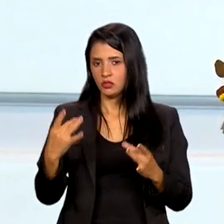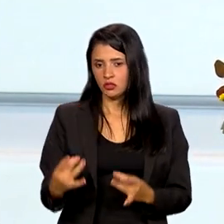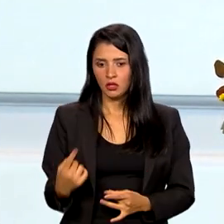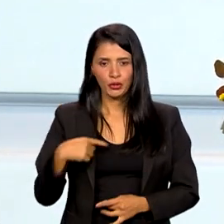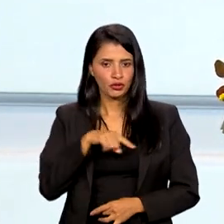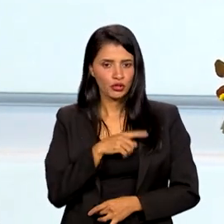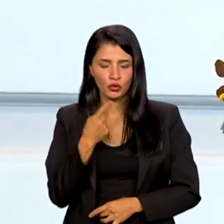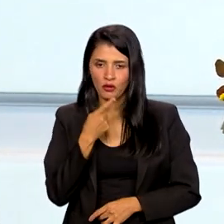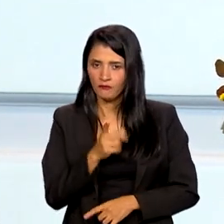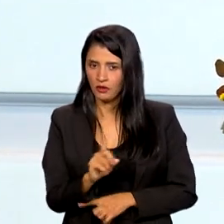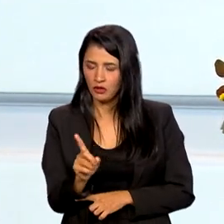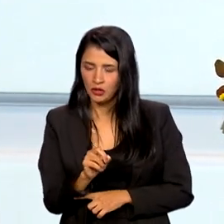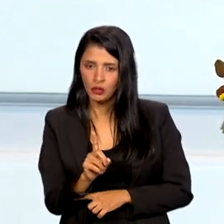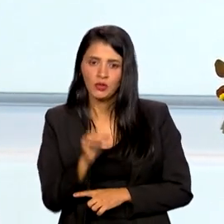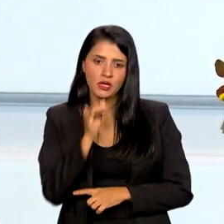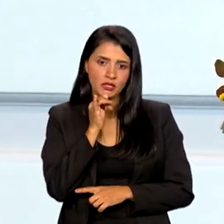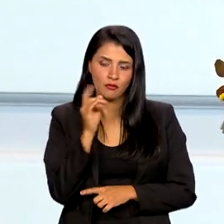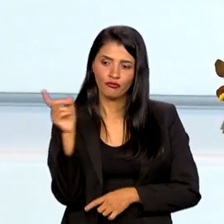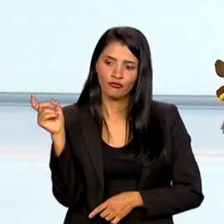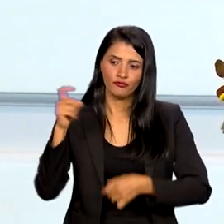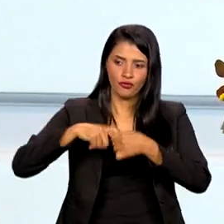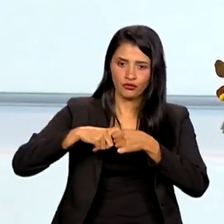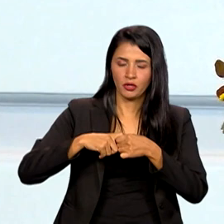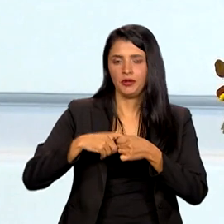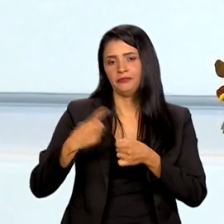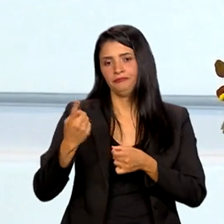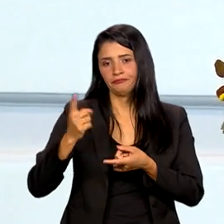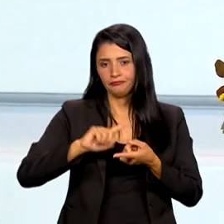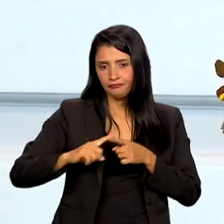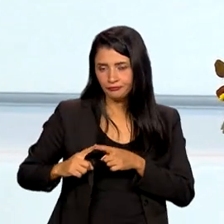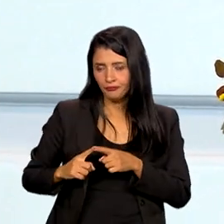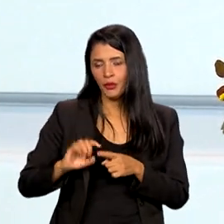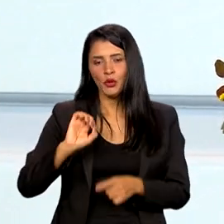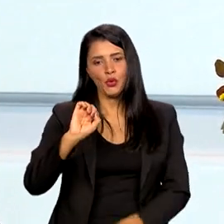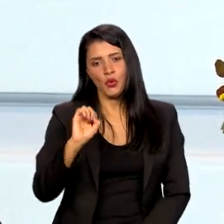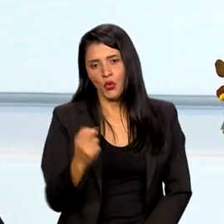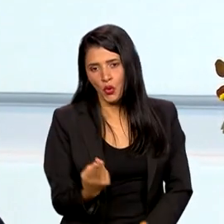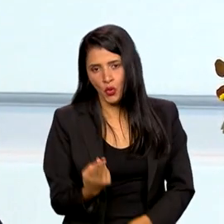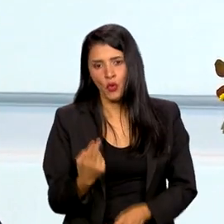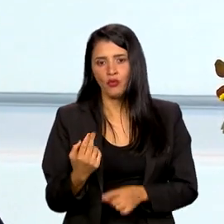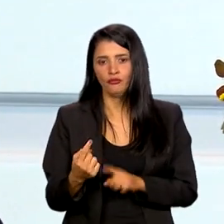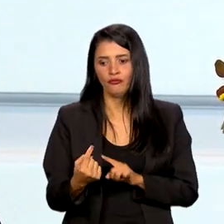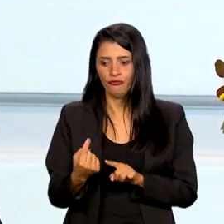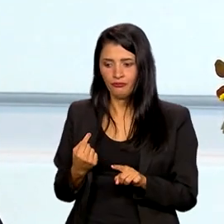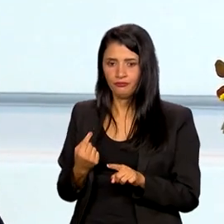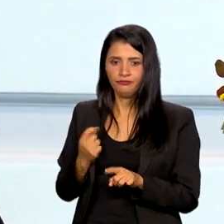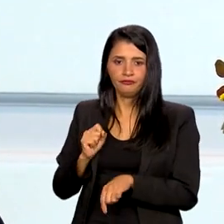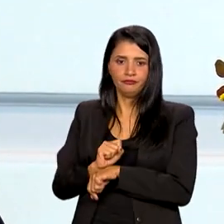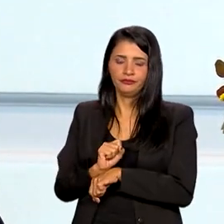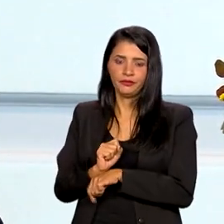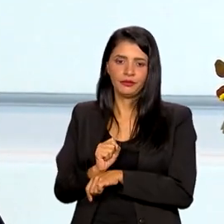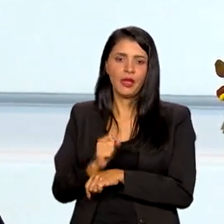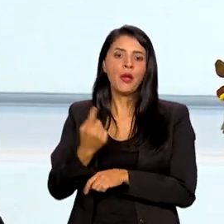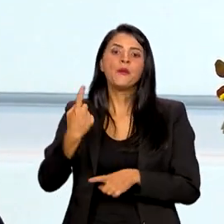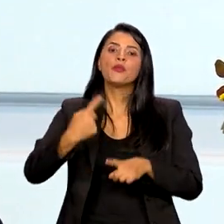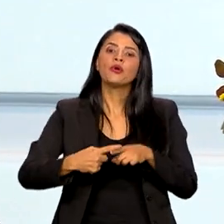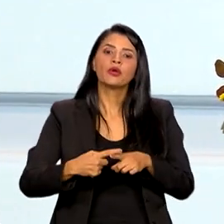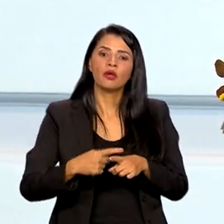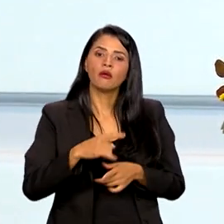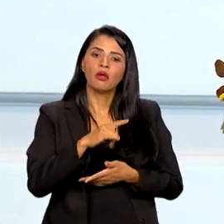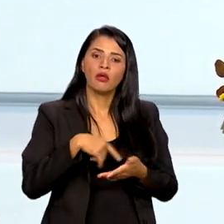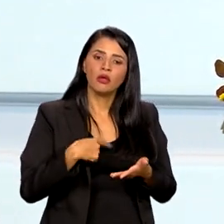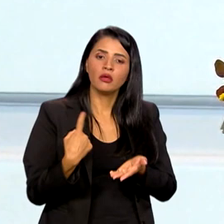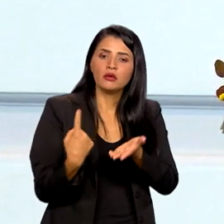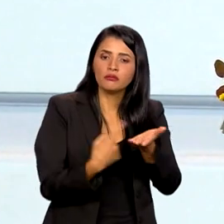detalhe, a gente não está falando em nenhum momento de retomar a negociação ou de retroceder. Por quê? Porque o acordo ele já